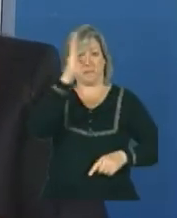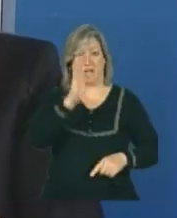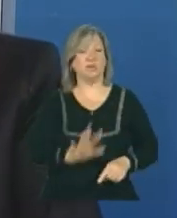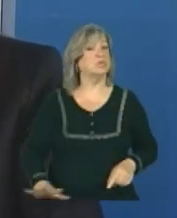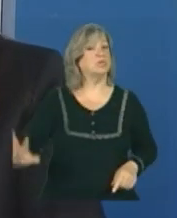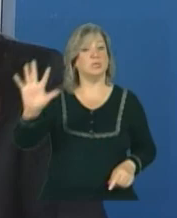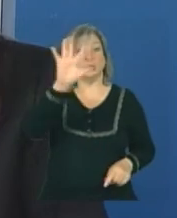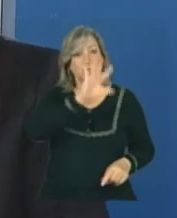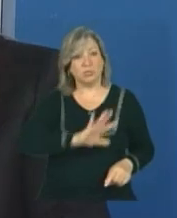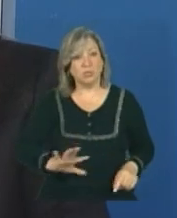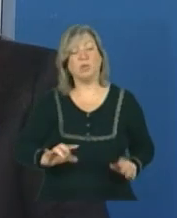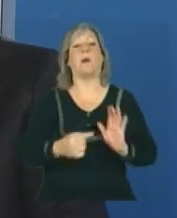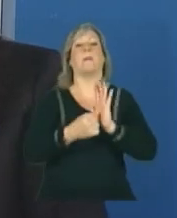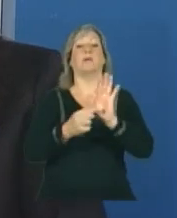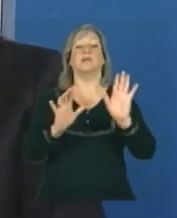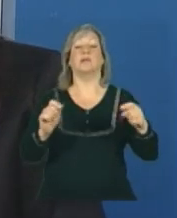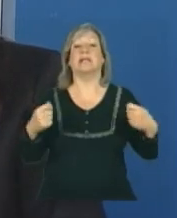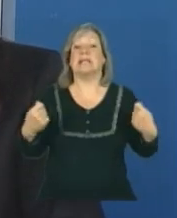de instituir